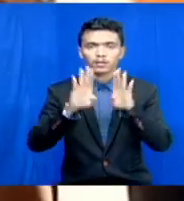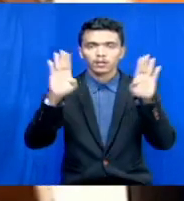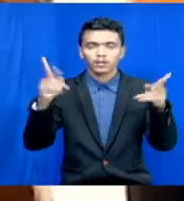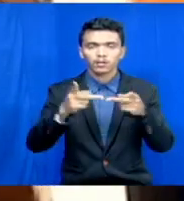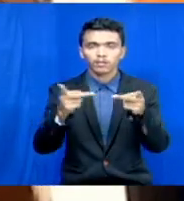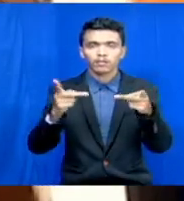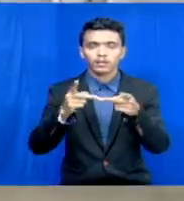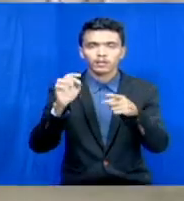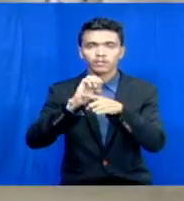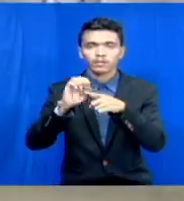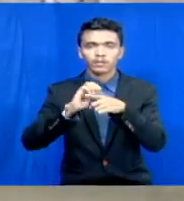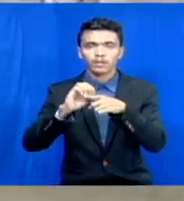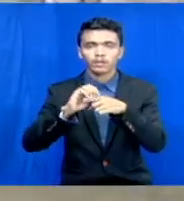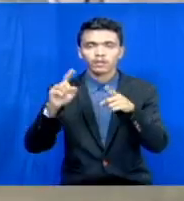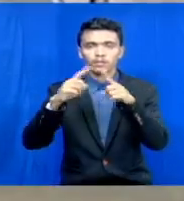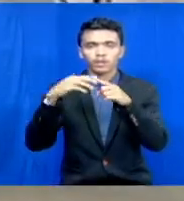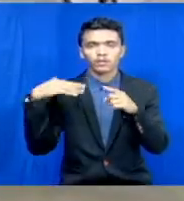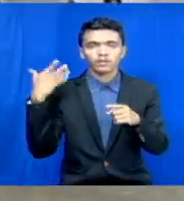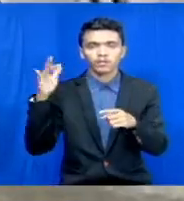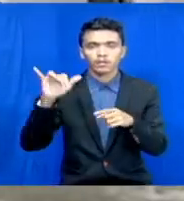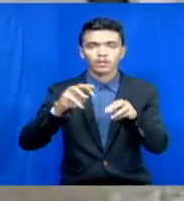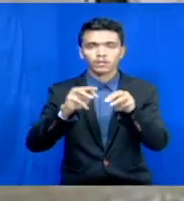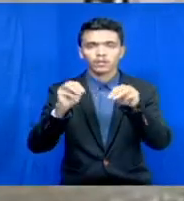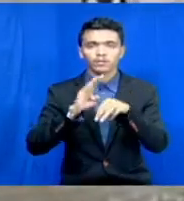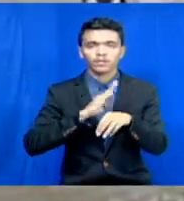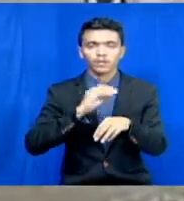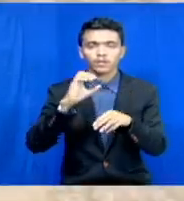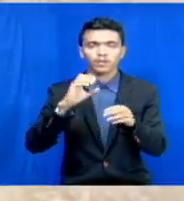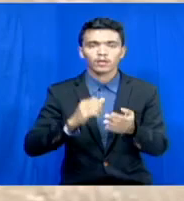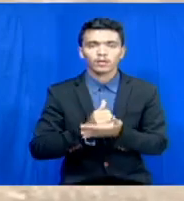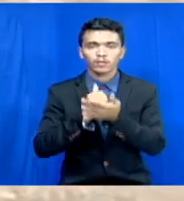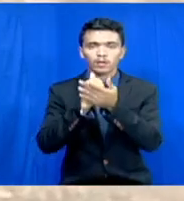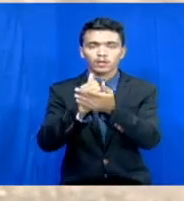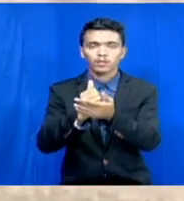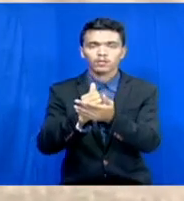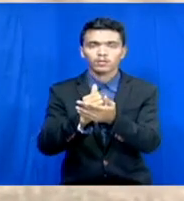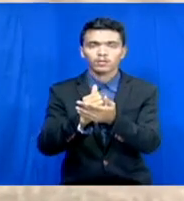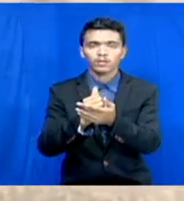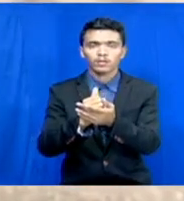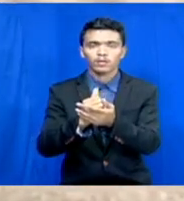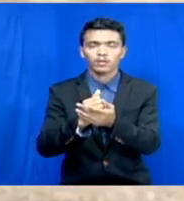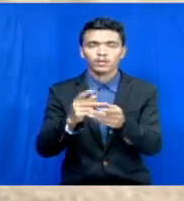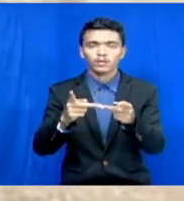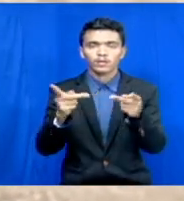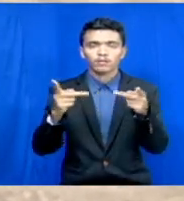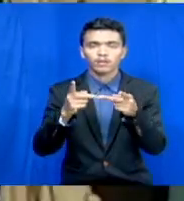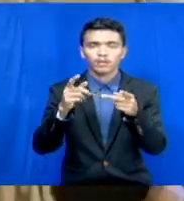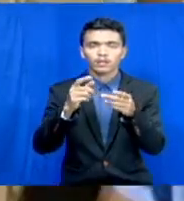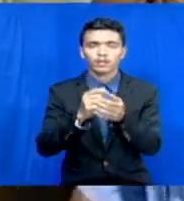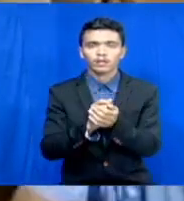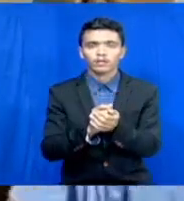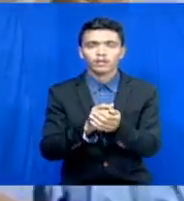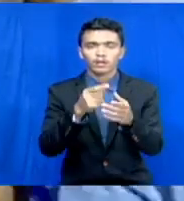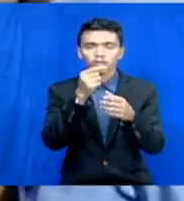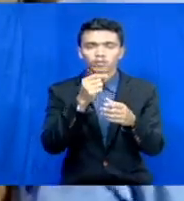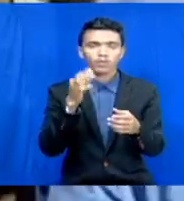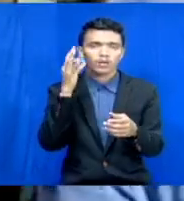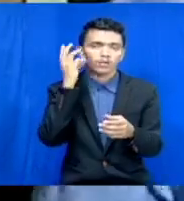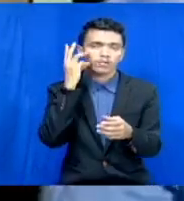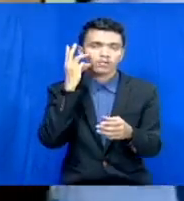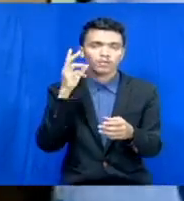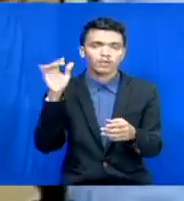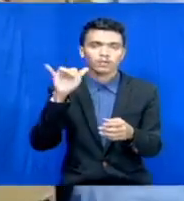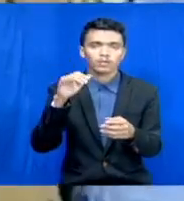centro treinamento ba foi insa ia município Bocau a tu capacita produtividade ia área kue fuan ba jovens ira molo kakat